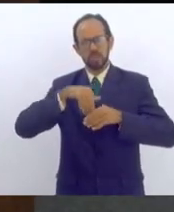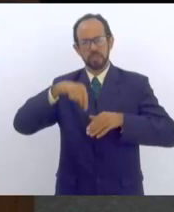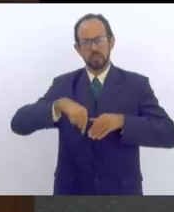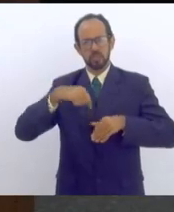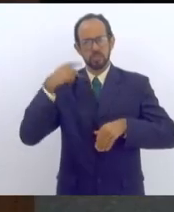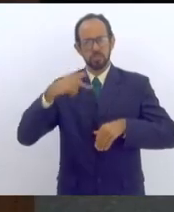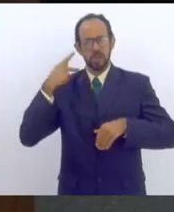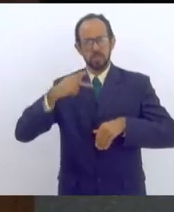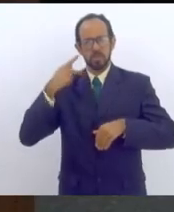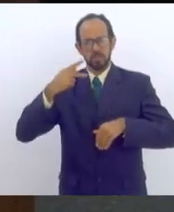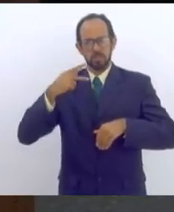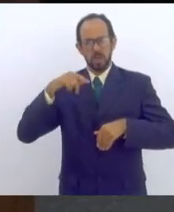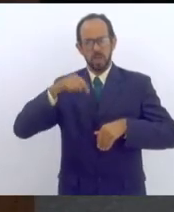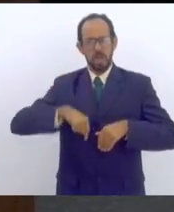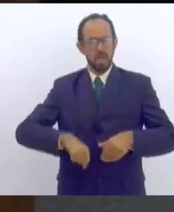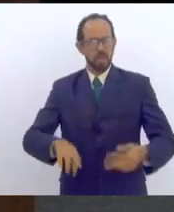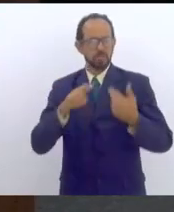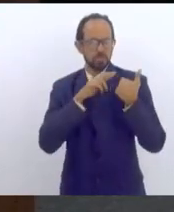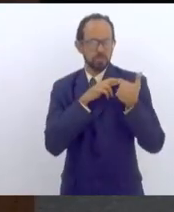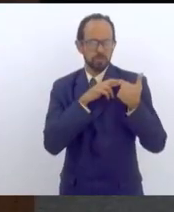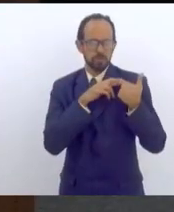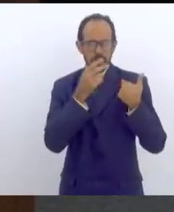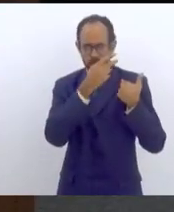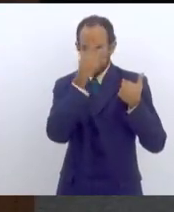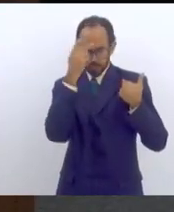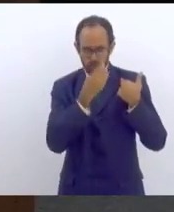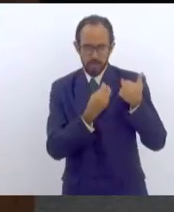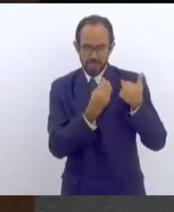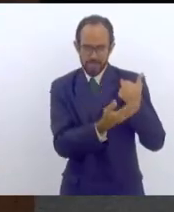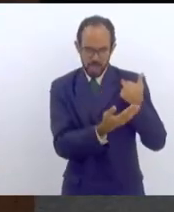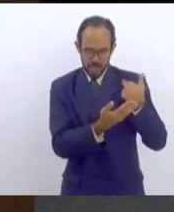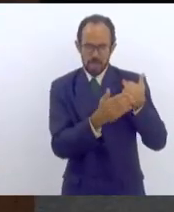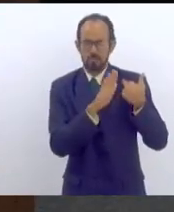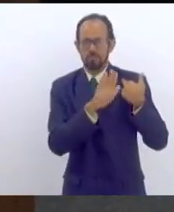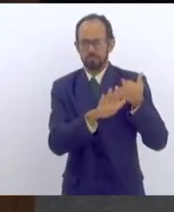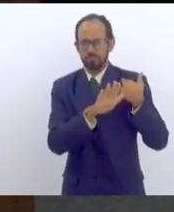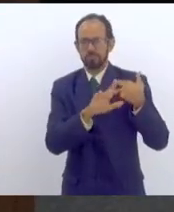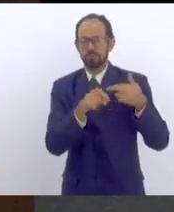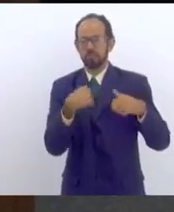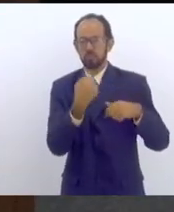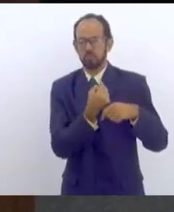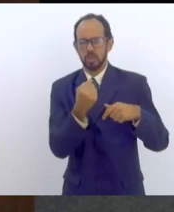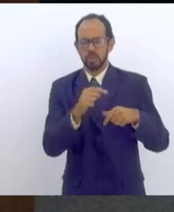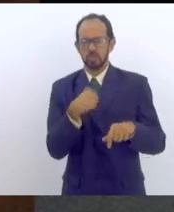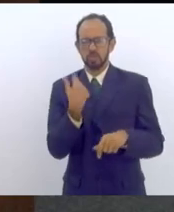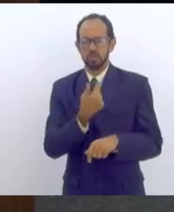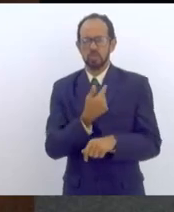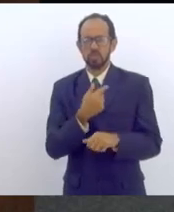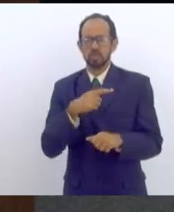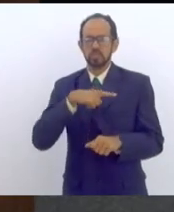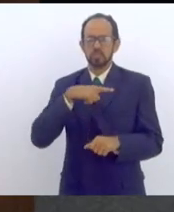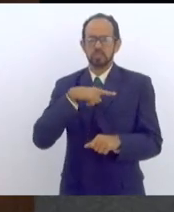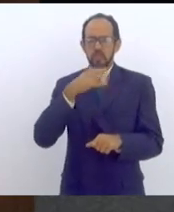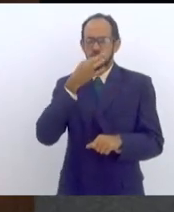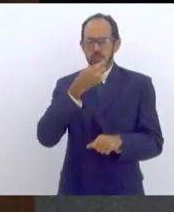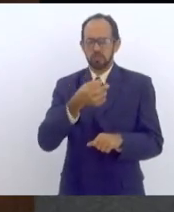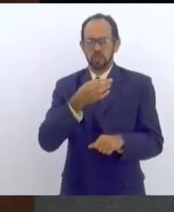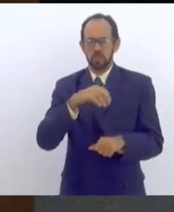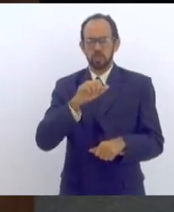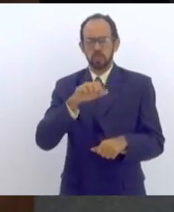É total responsabilidade de quem está dando. Mas como a gente tem a opção, neste caso, do DJ